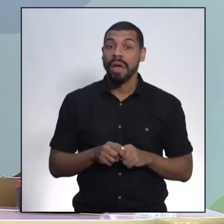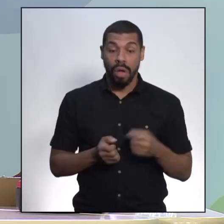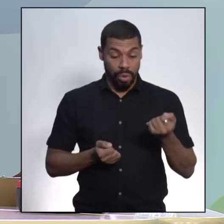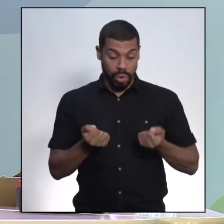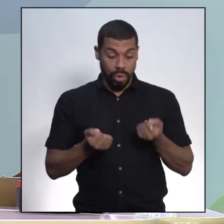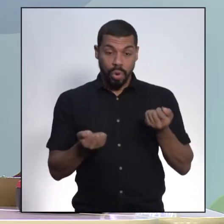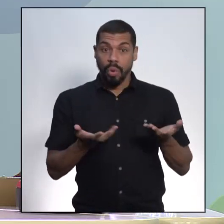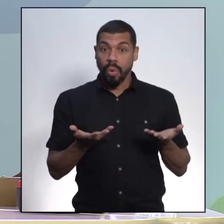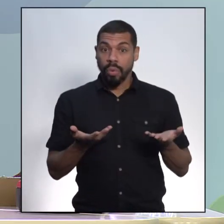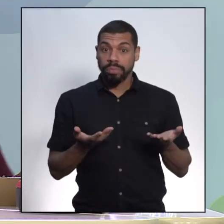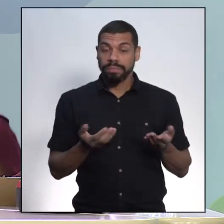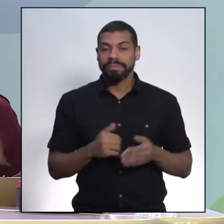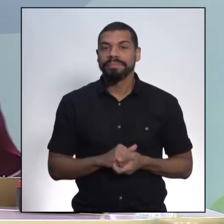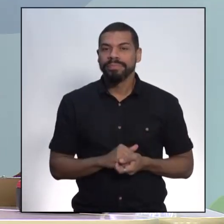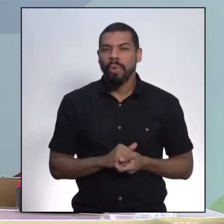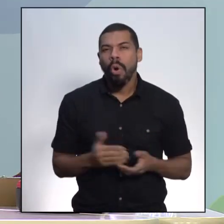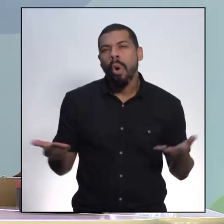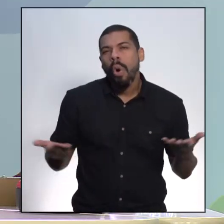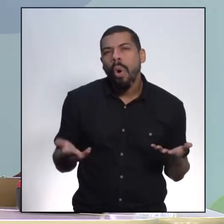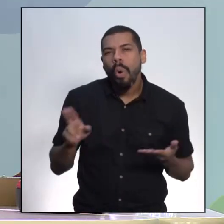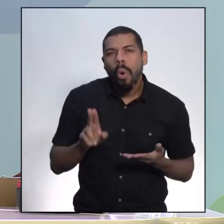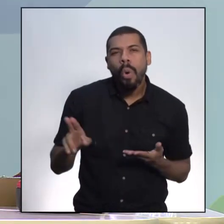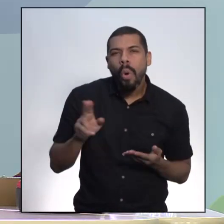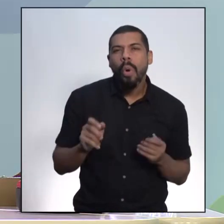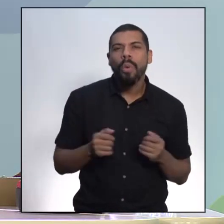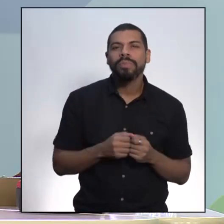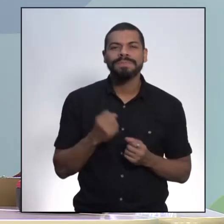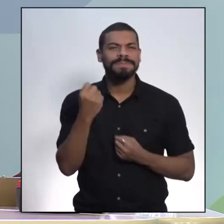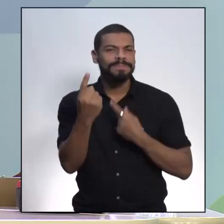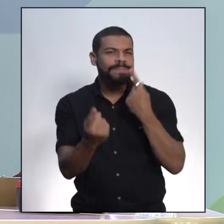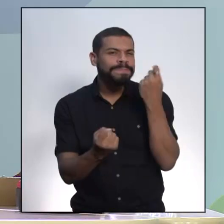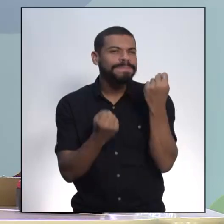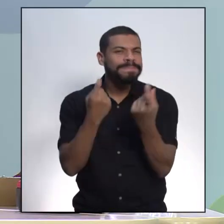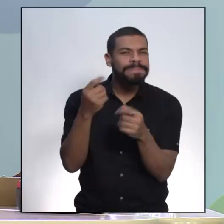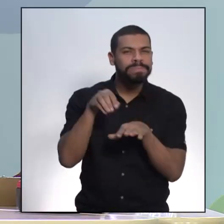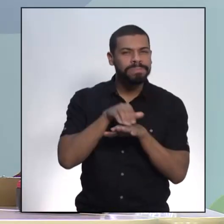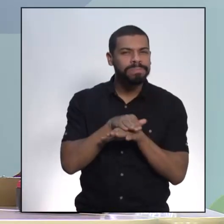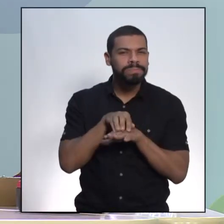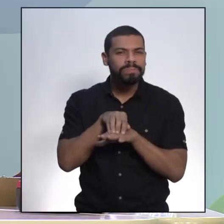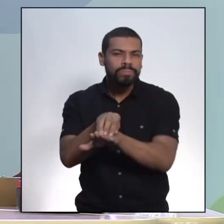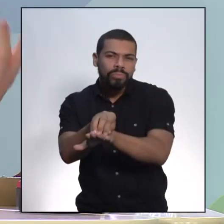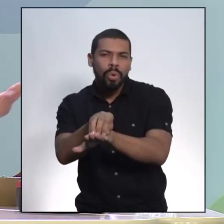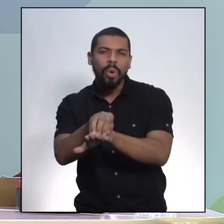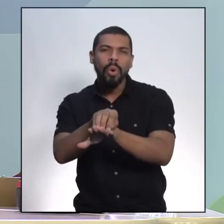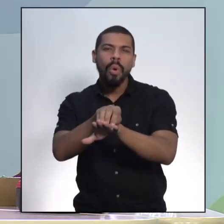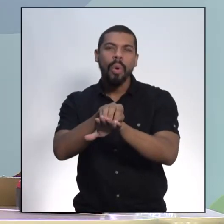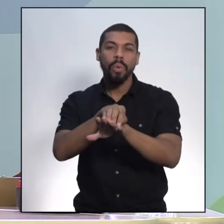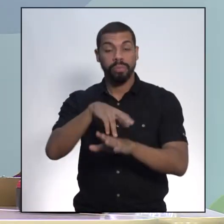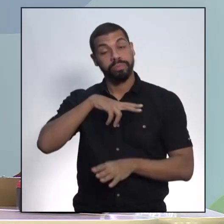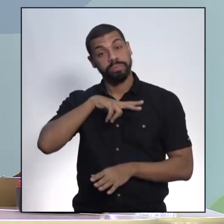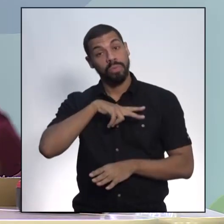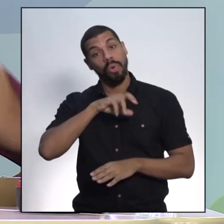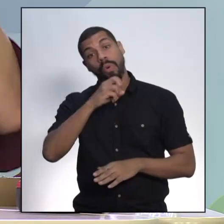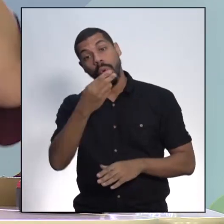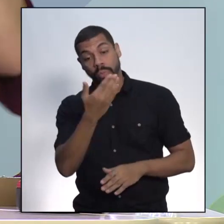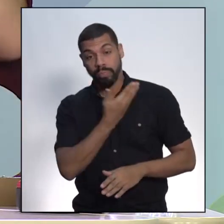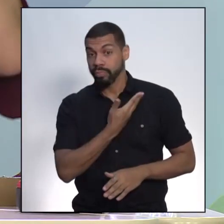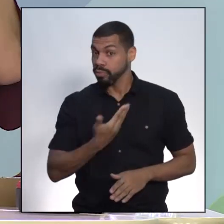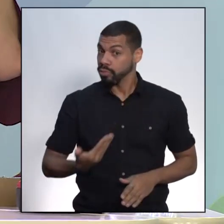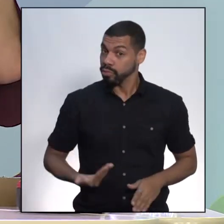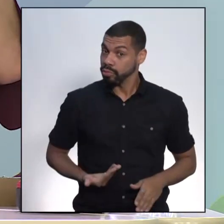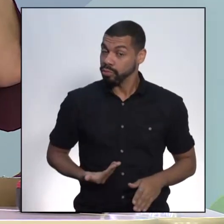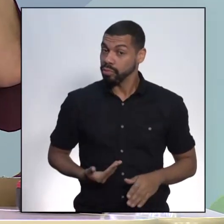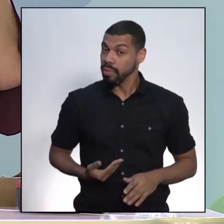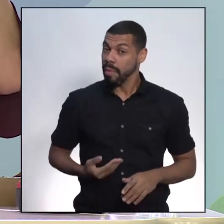mobilidade hoje. Né? A gente faz uso de alguns transportes, seja público ou particular, mas essa mobilidade veio de alguém que